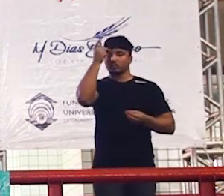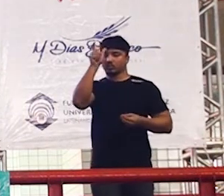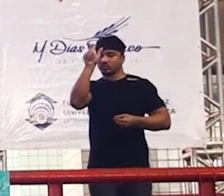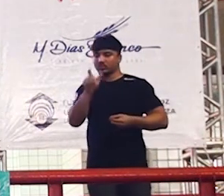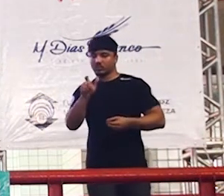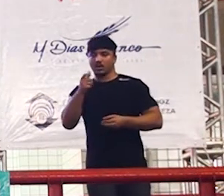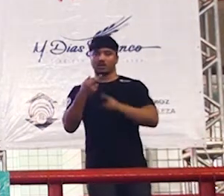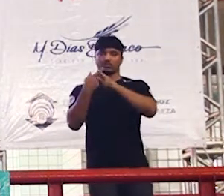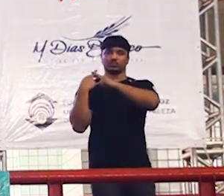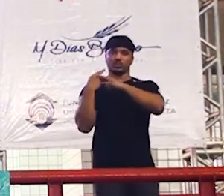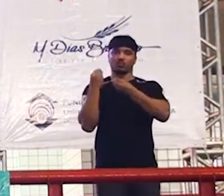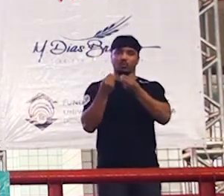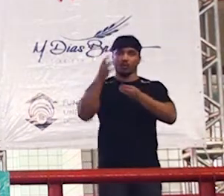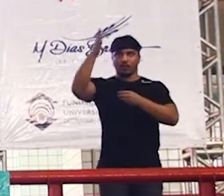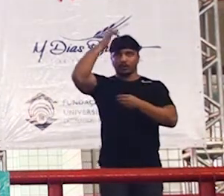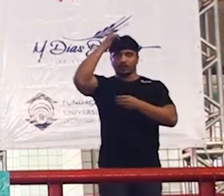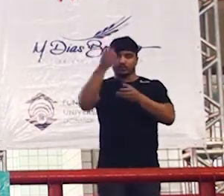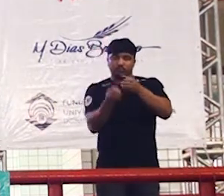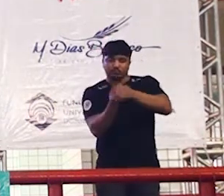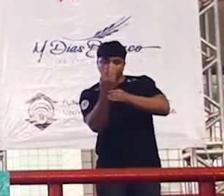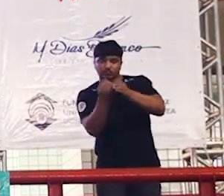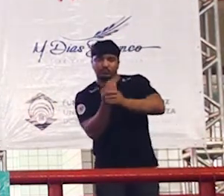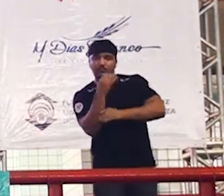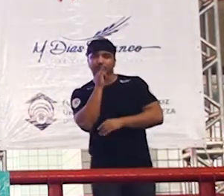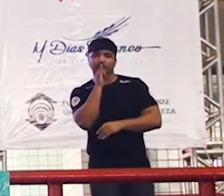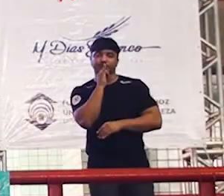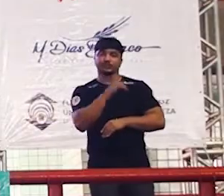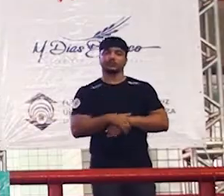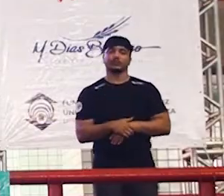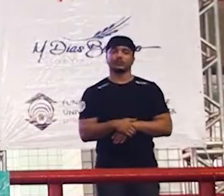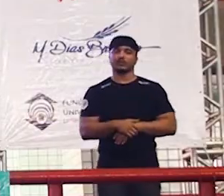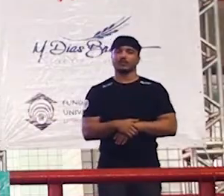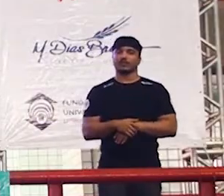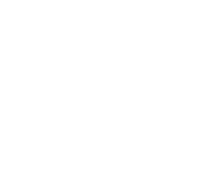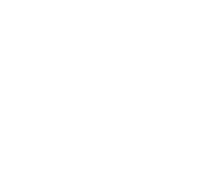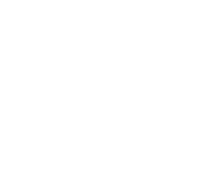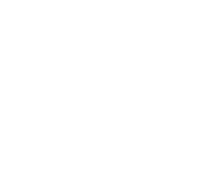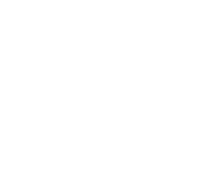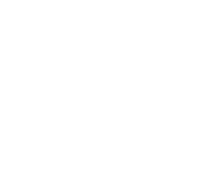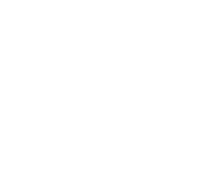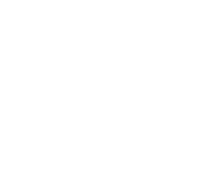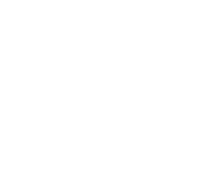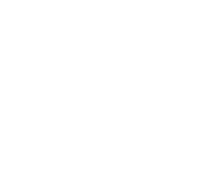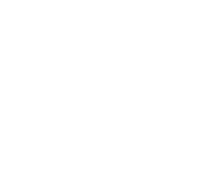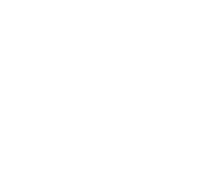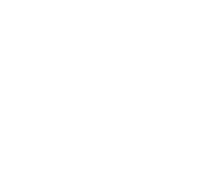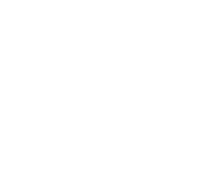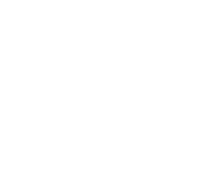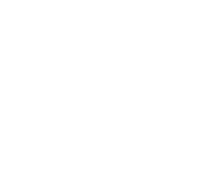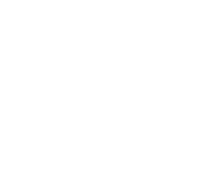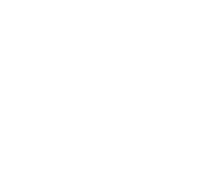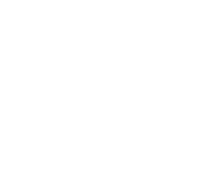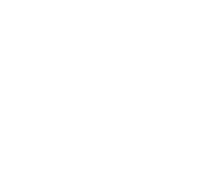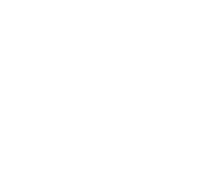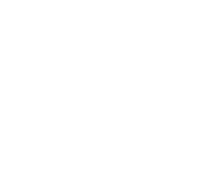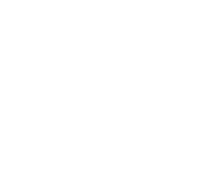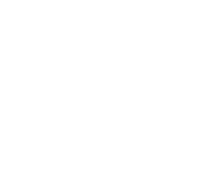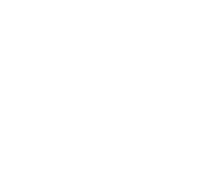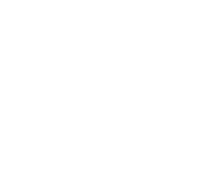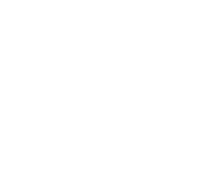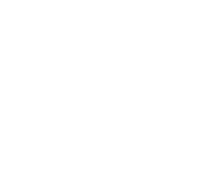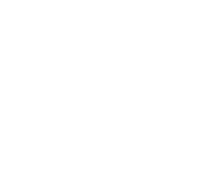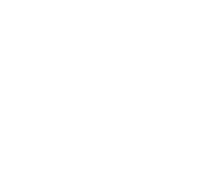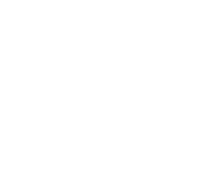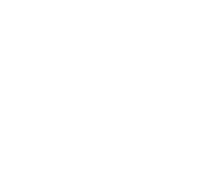ironista, aquele que constrói uma ironia. Exemplo, olha o Mário de Andrade. Moça linda, bem tratada, 3 séculos